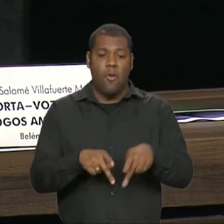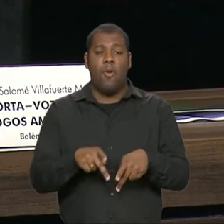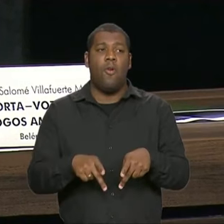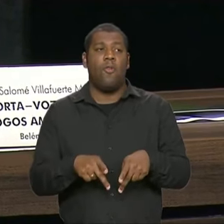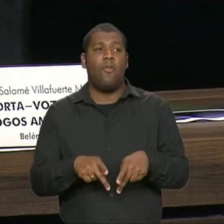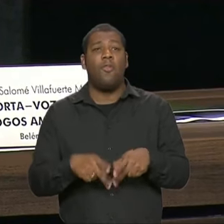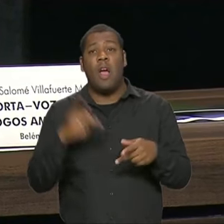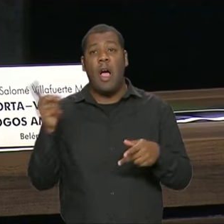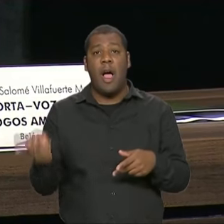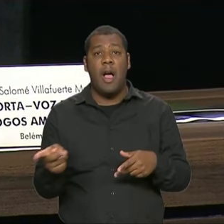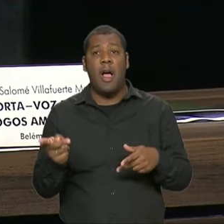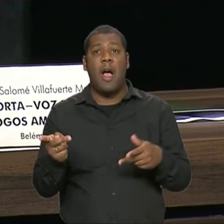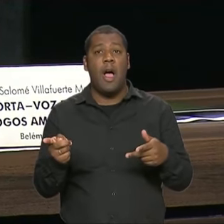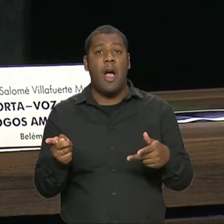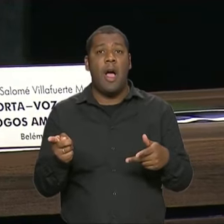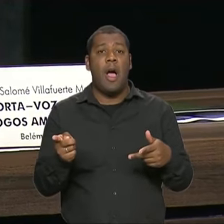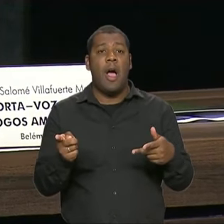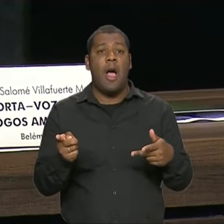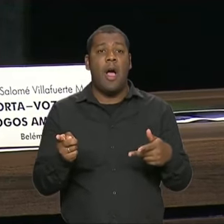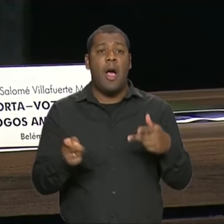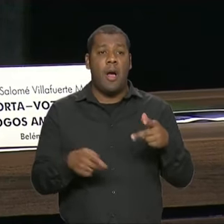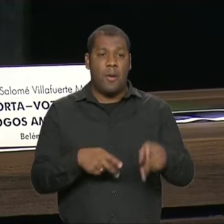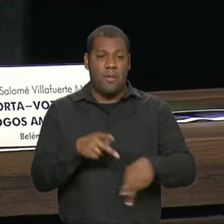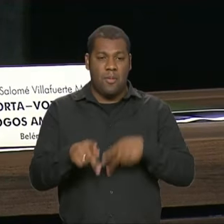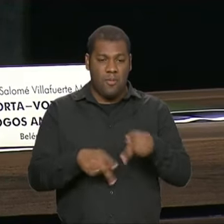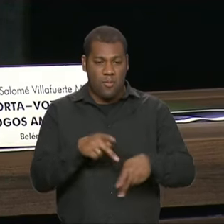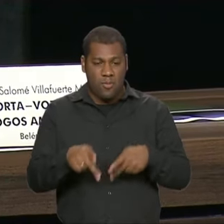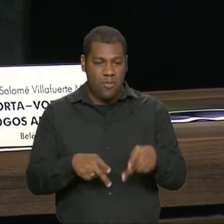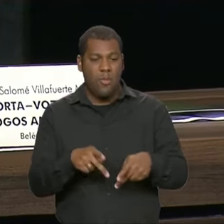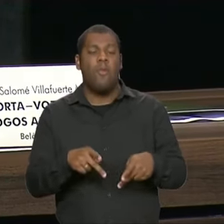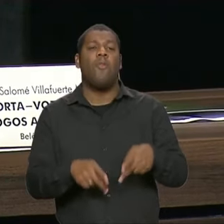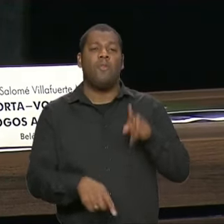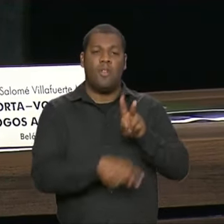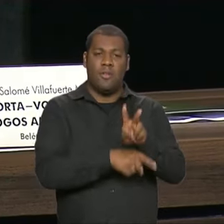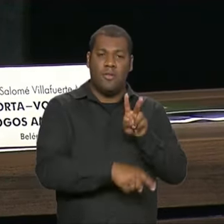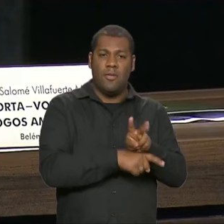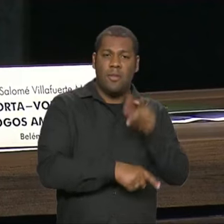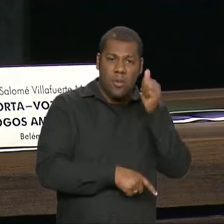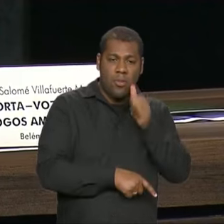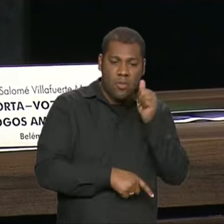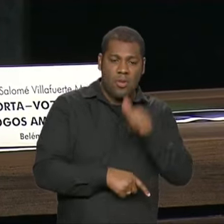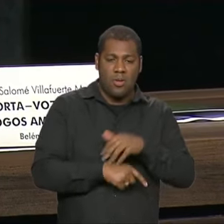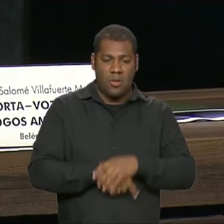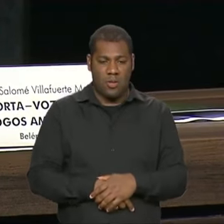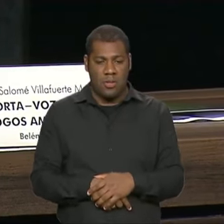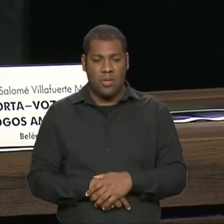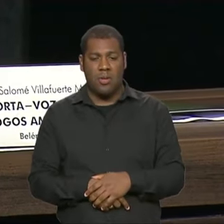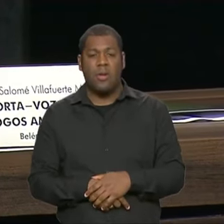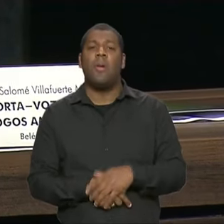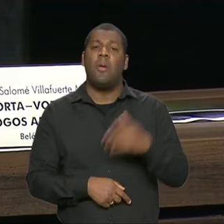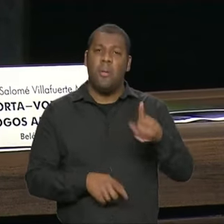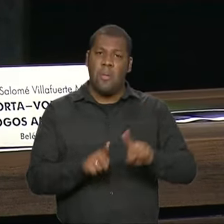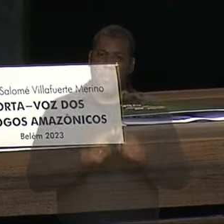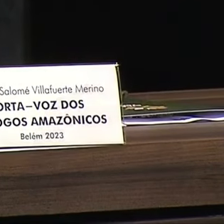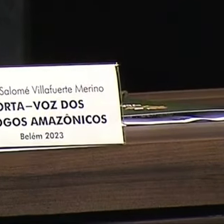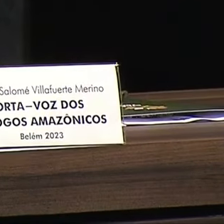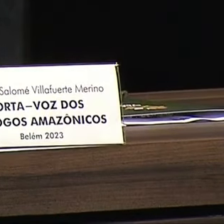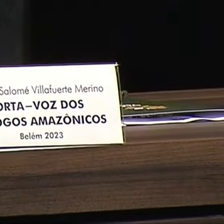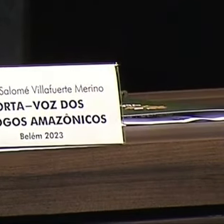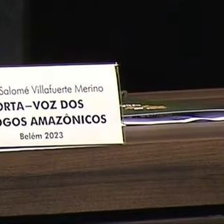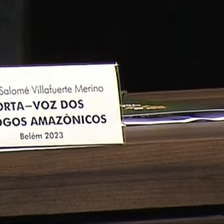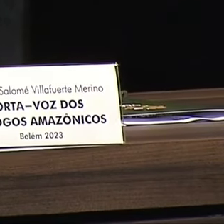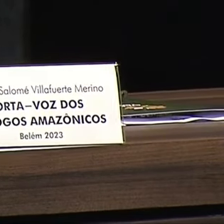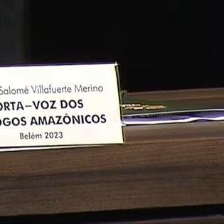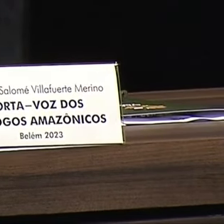perseguidas e assassinadas por defendê-los. As mulheres somos a primeira linha de resistência das estratégias